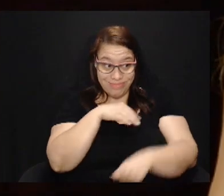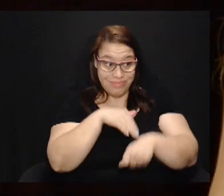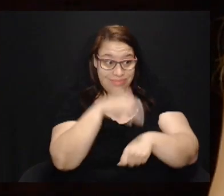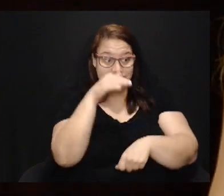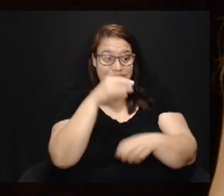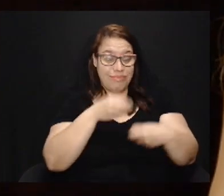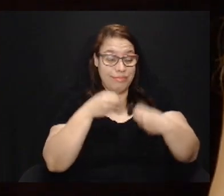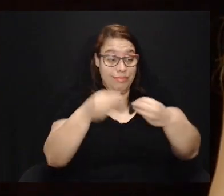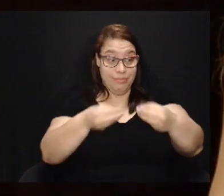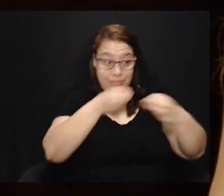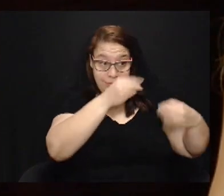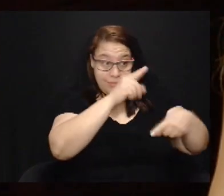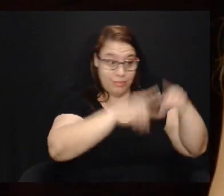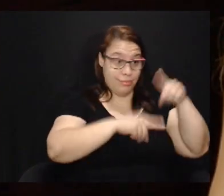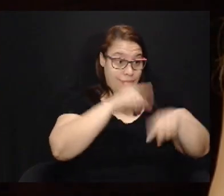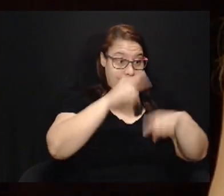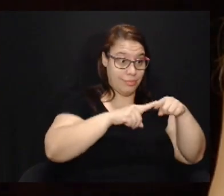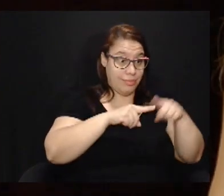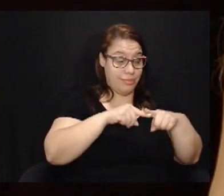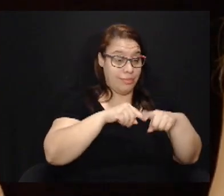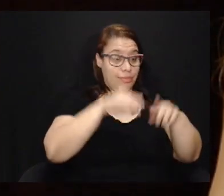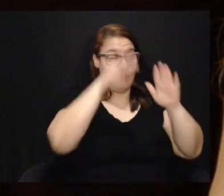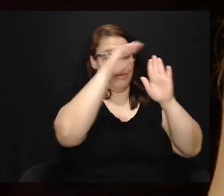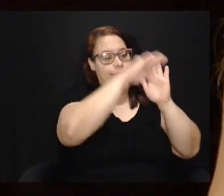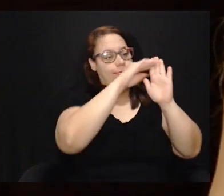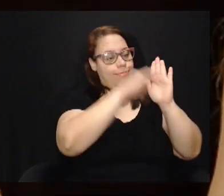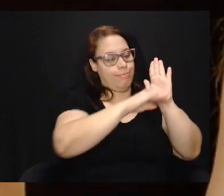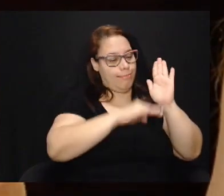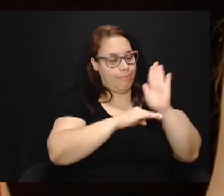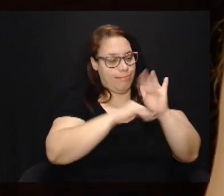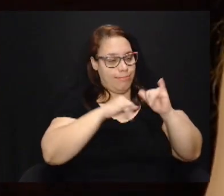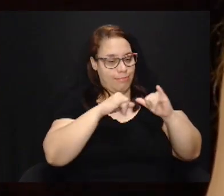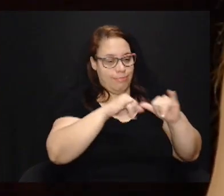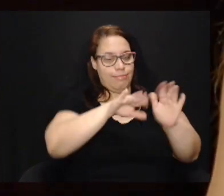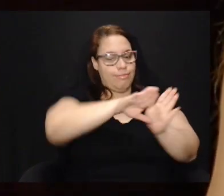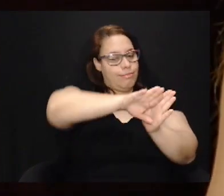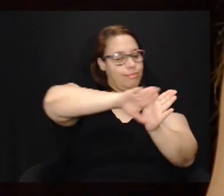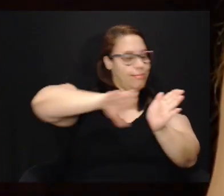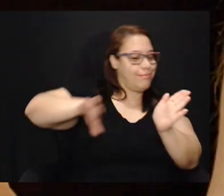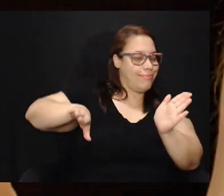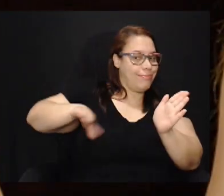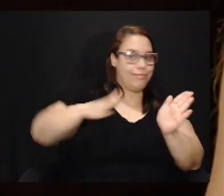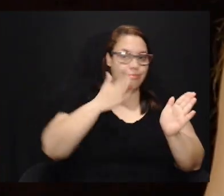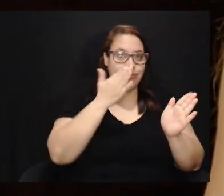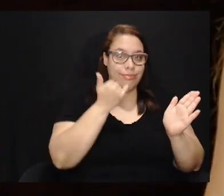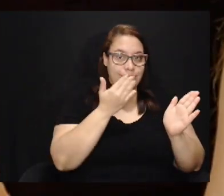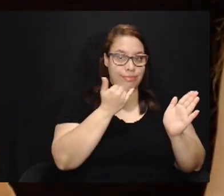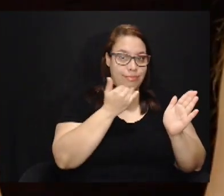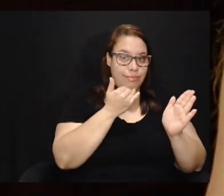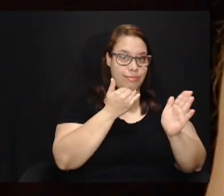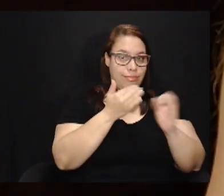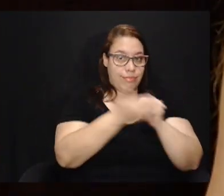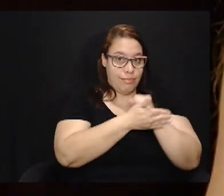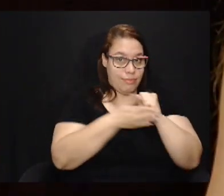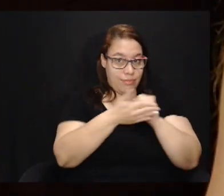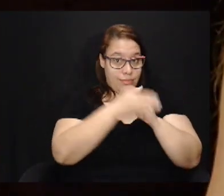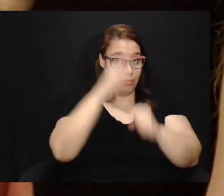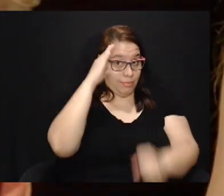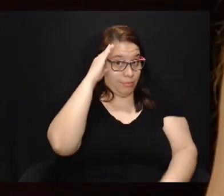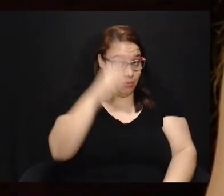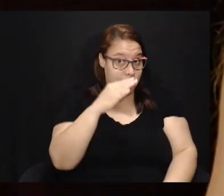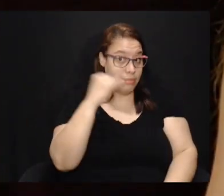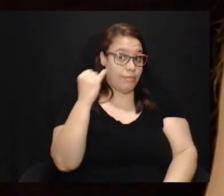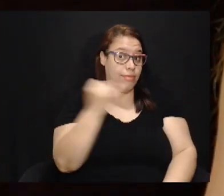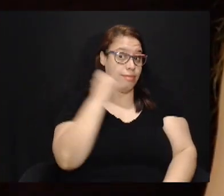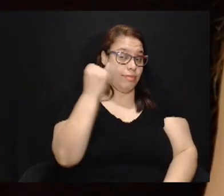voltados muito mais para as prateleiras e deixamos um pouco de lado essa alimentação basal, primordial, essencial, né? Então,